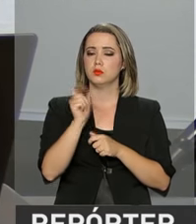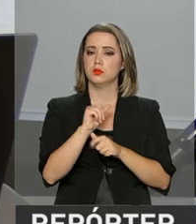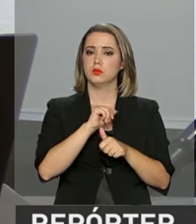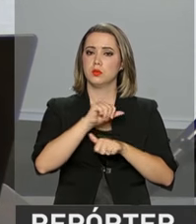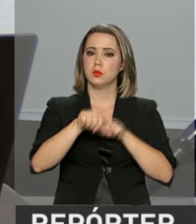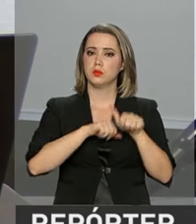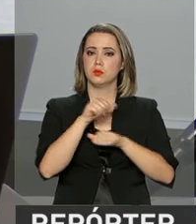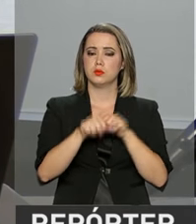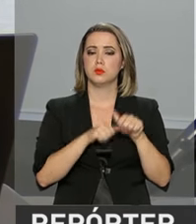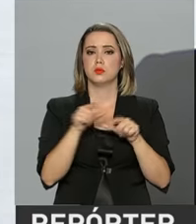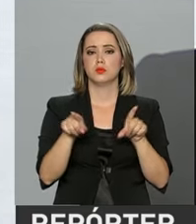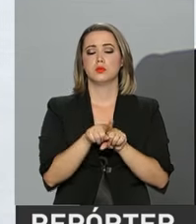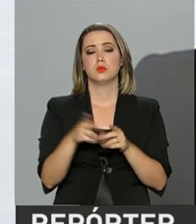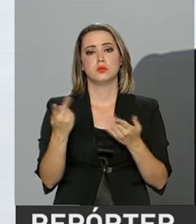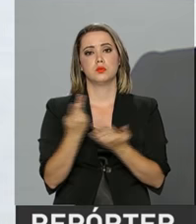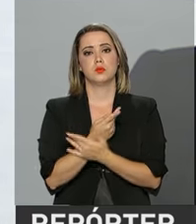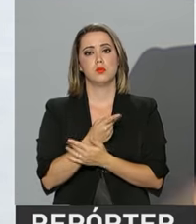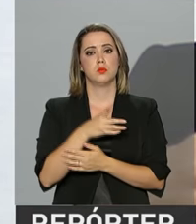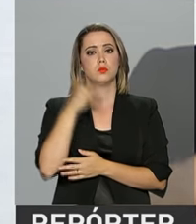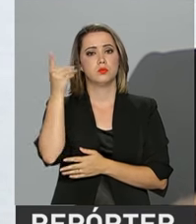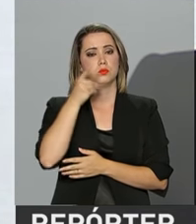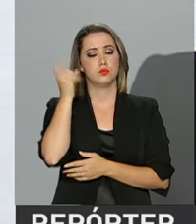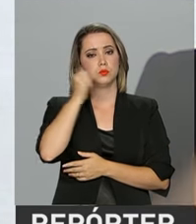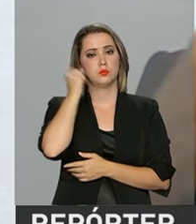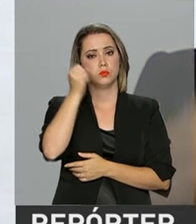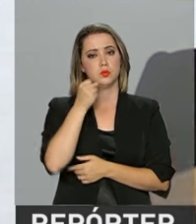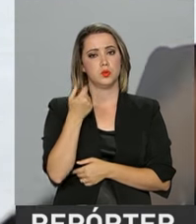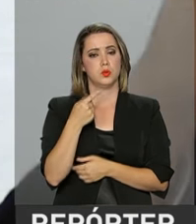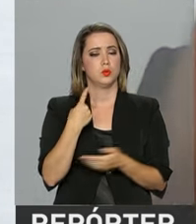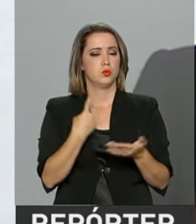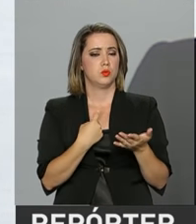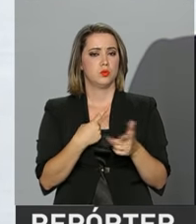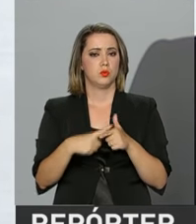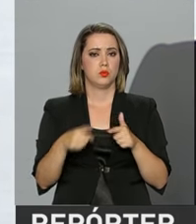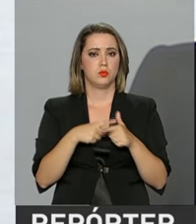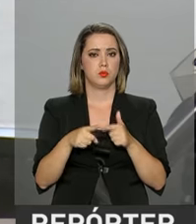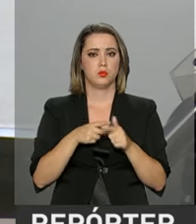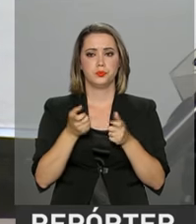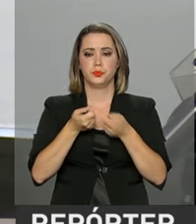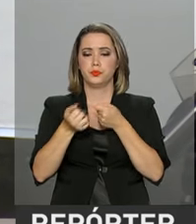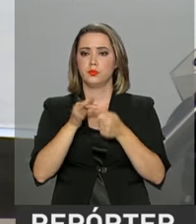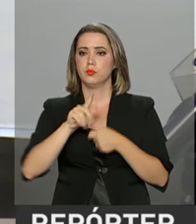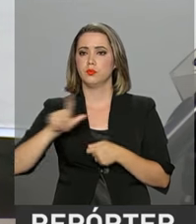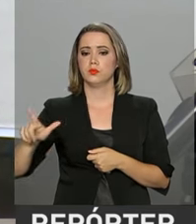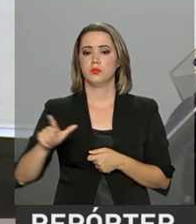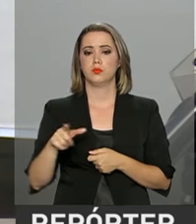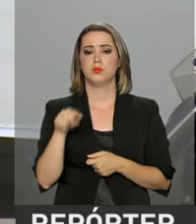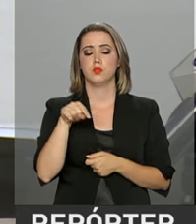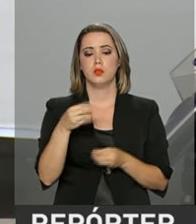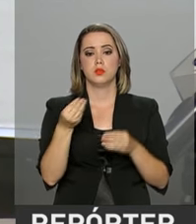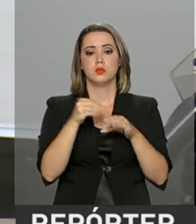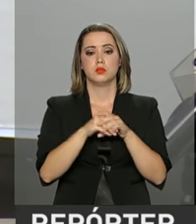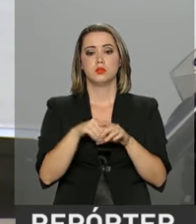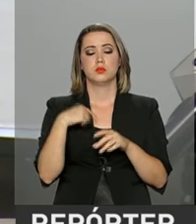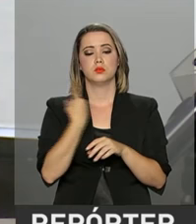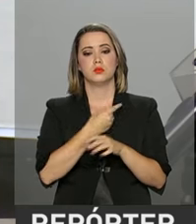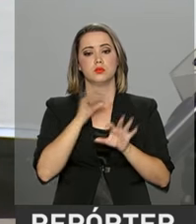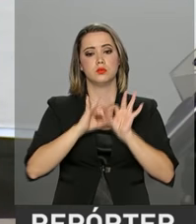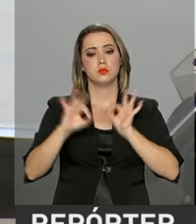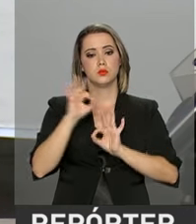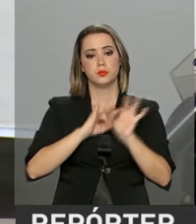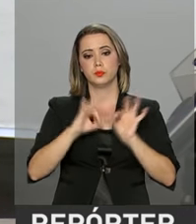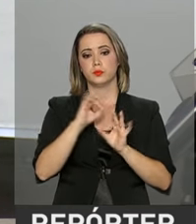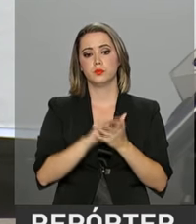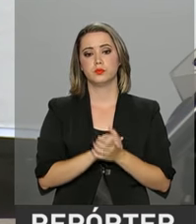reforma da previdência feitas pelos parlamentares não comprometem o ajuste fiscal e só deus daquilo que achamos